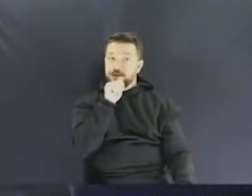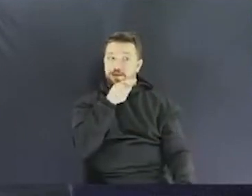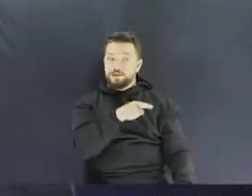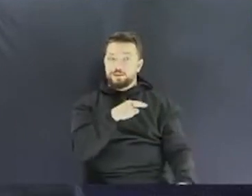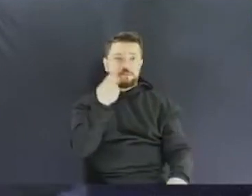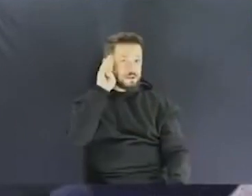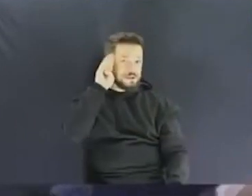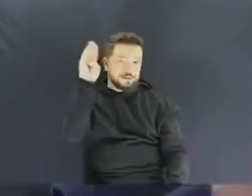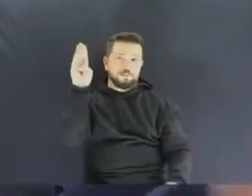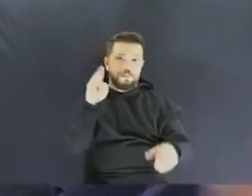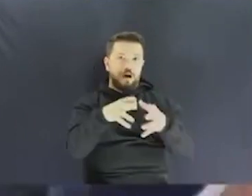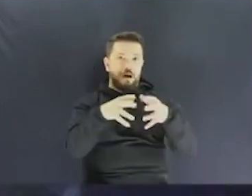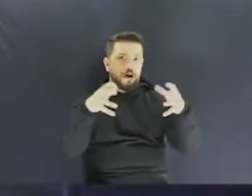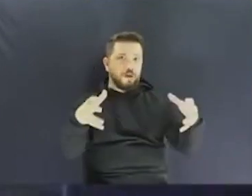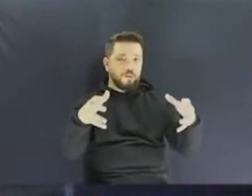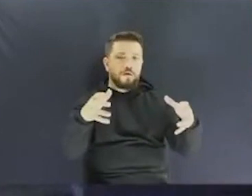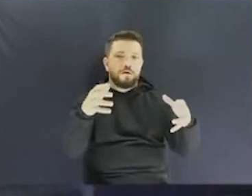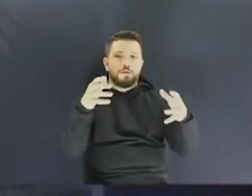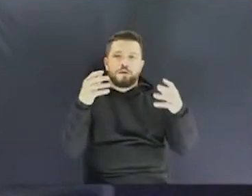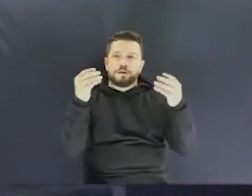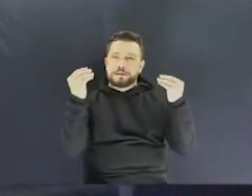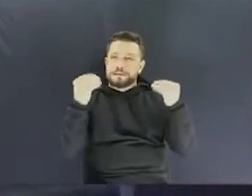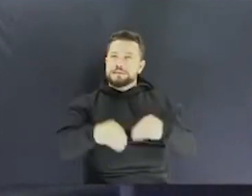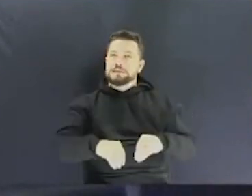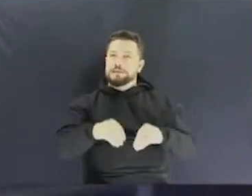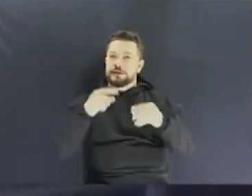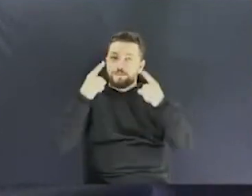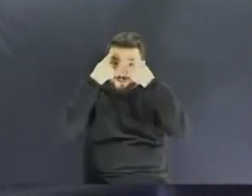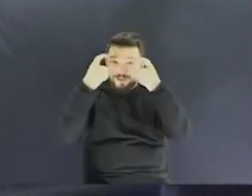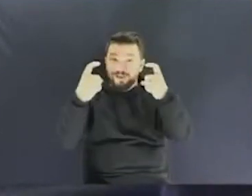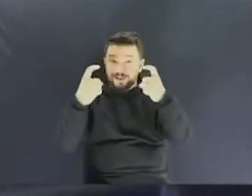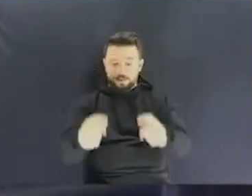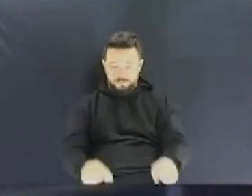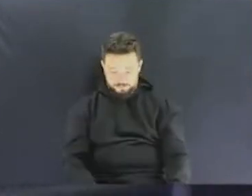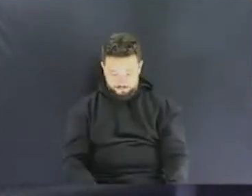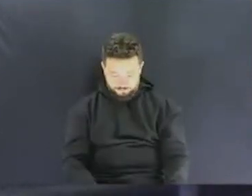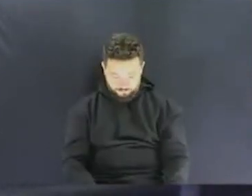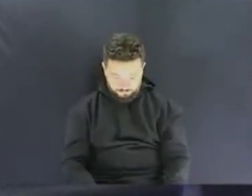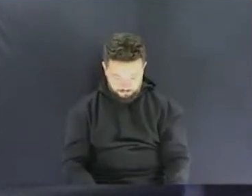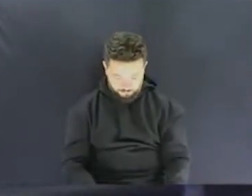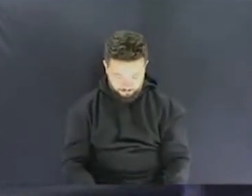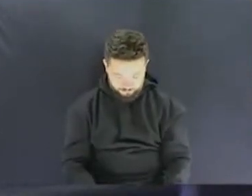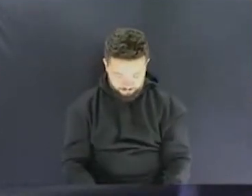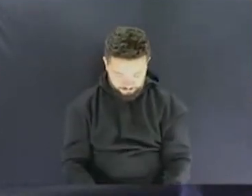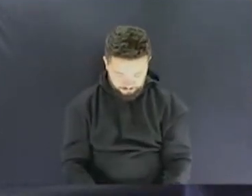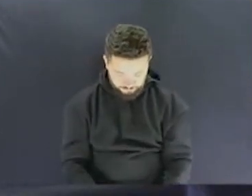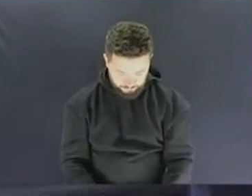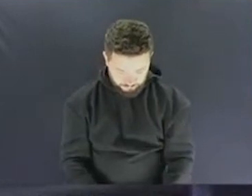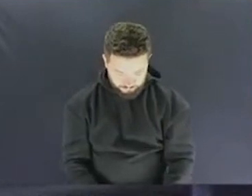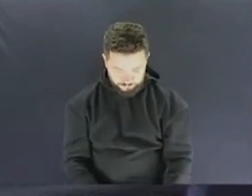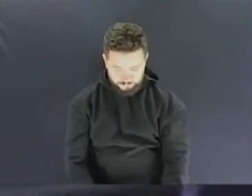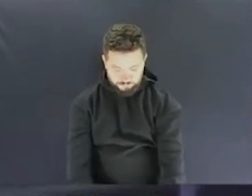de mulheres em situação de violência e que precisa de abrigamento. Universidade Aberta da Maturidade,